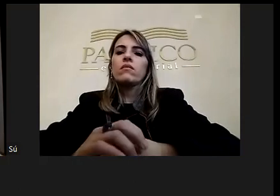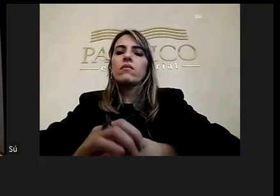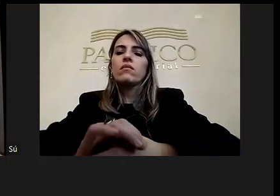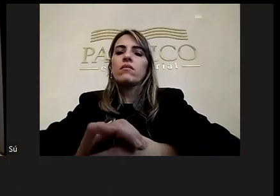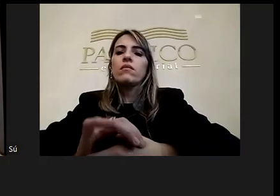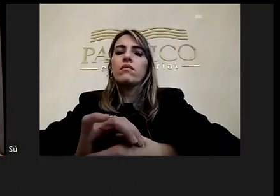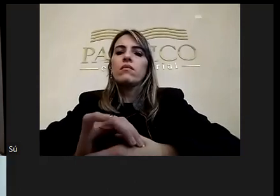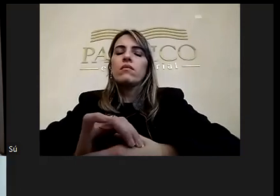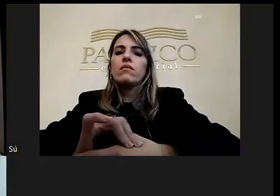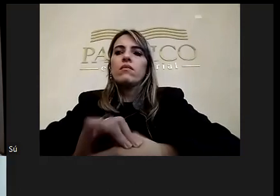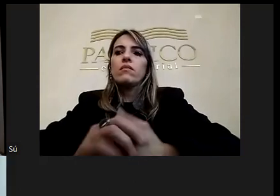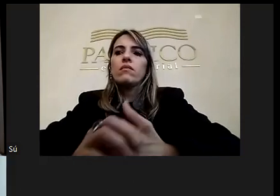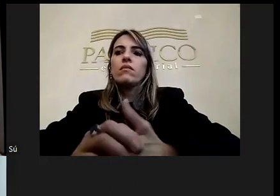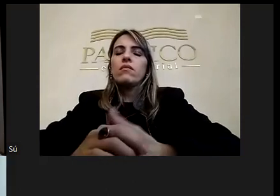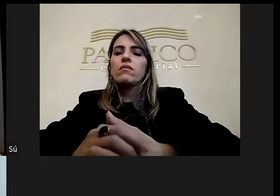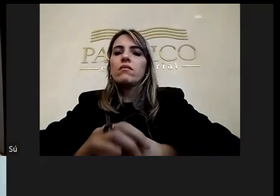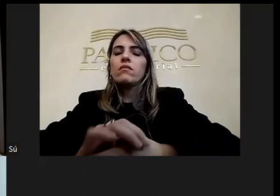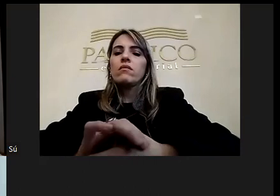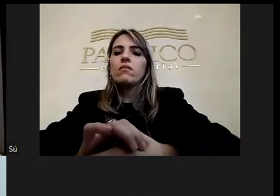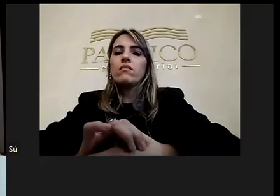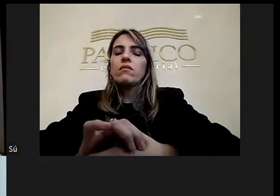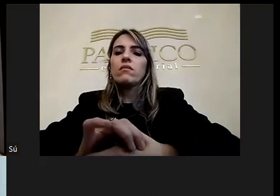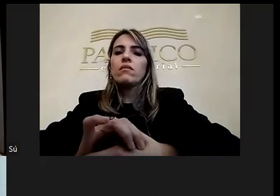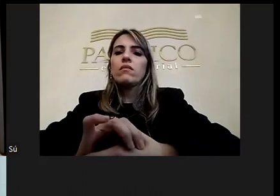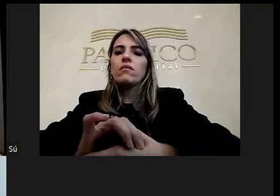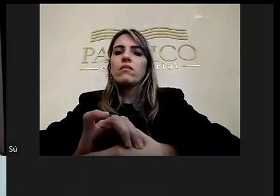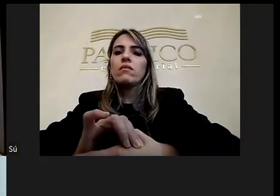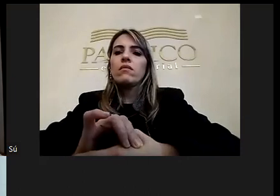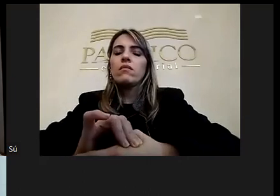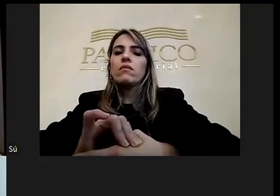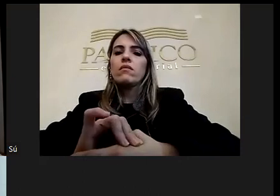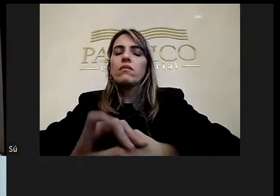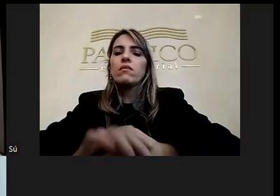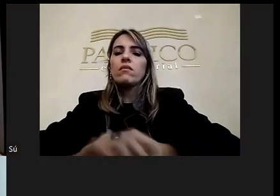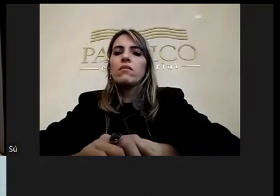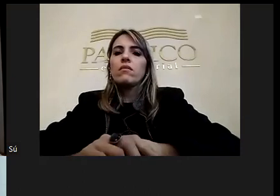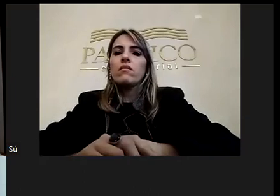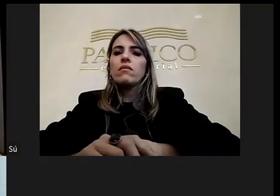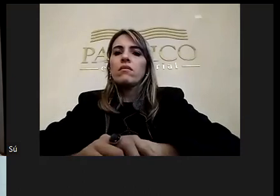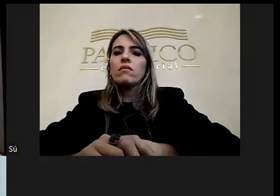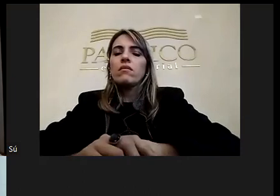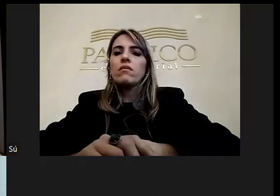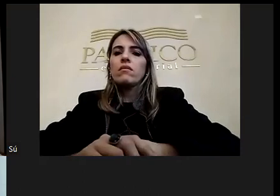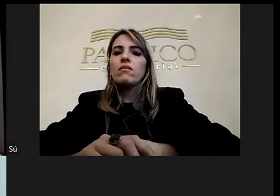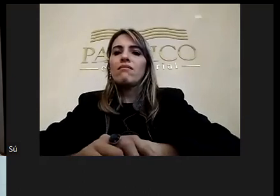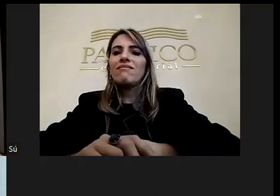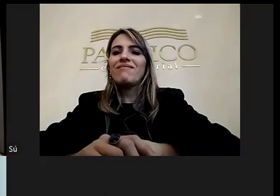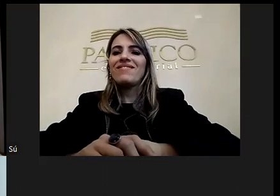aqui, certamente deve ter caído a internet. Vamos bater um papo.